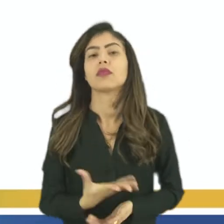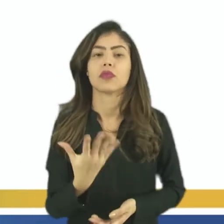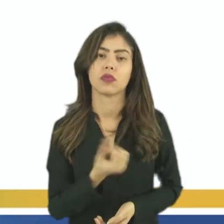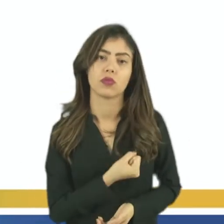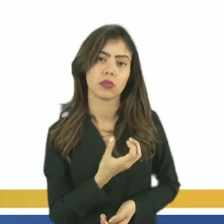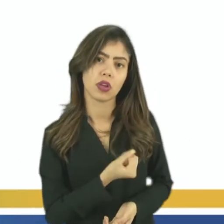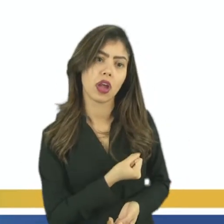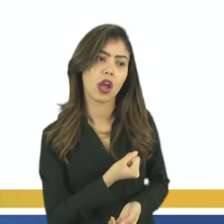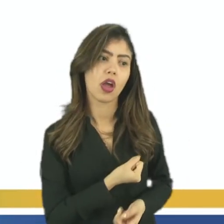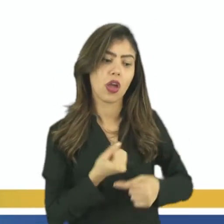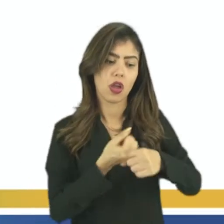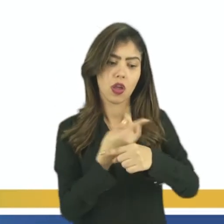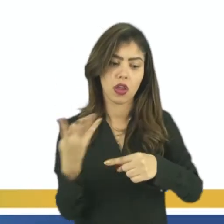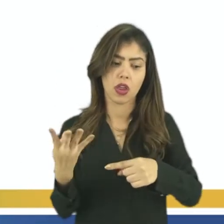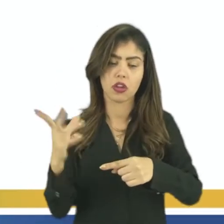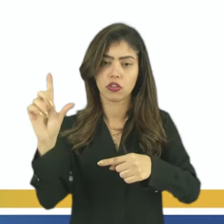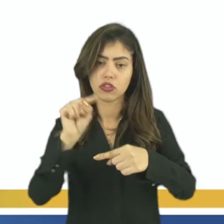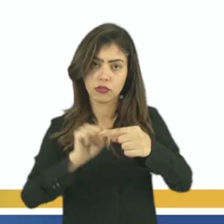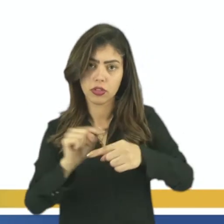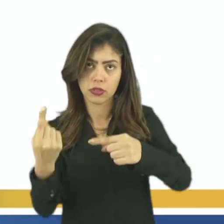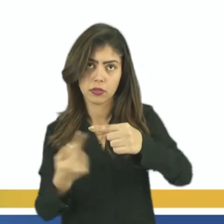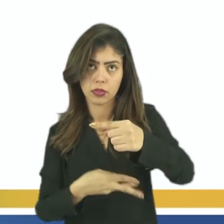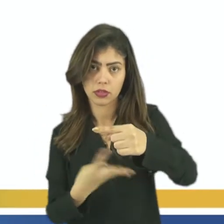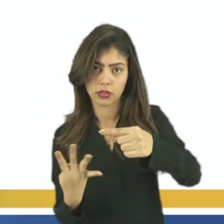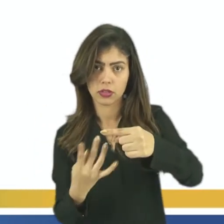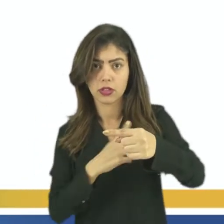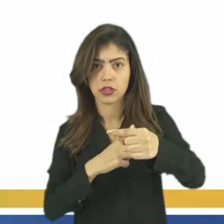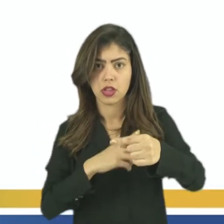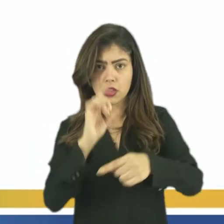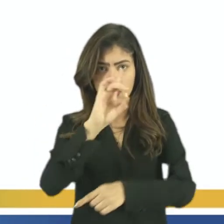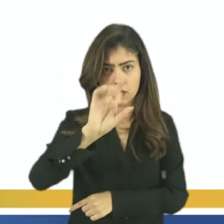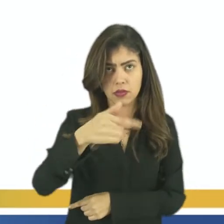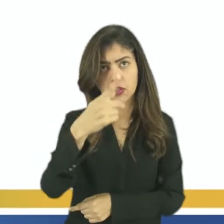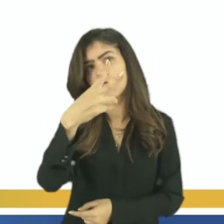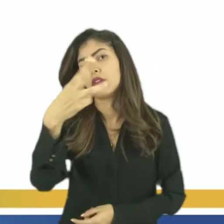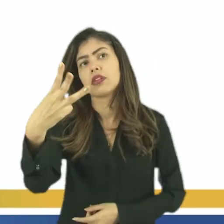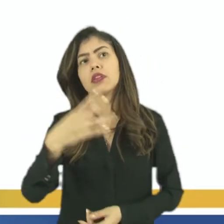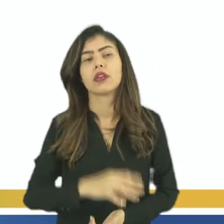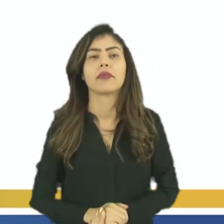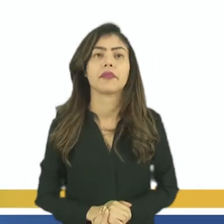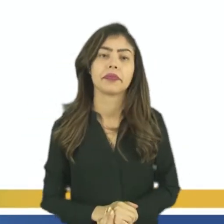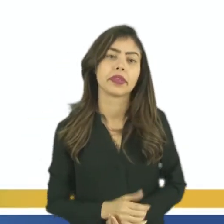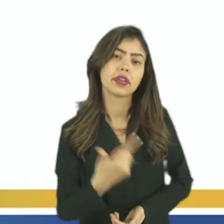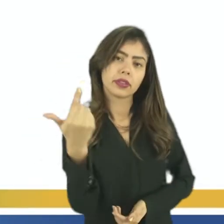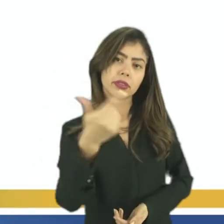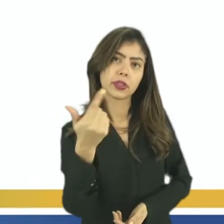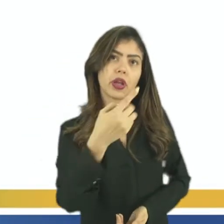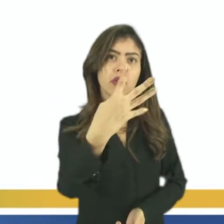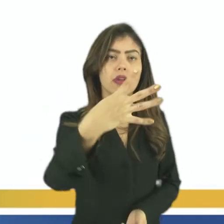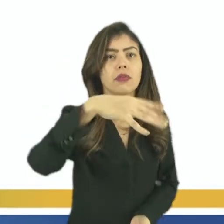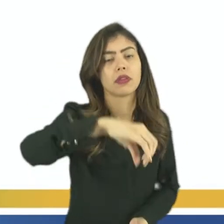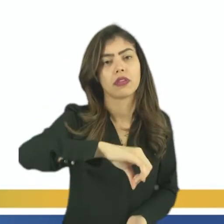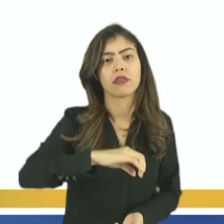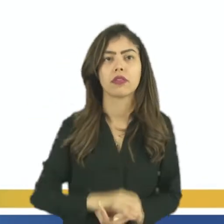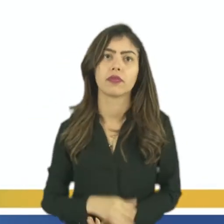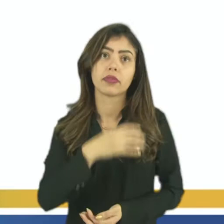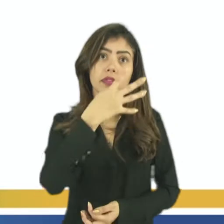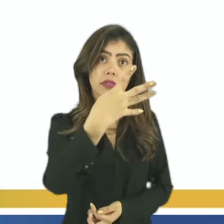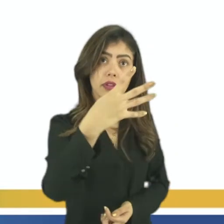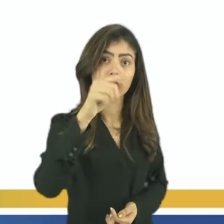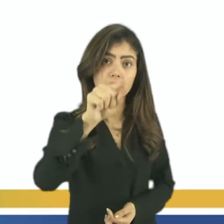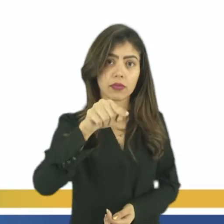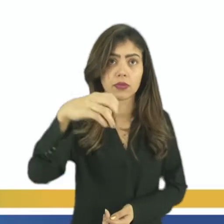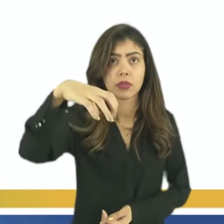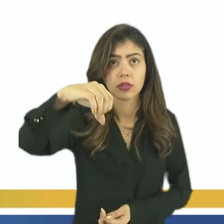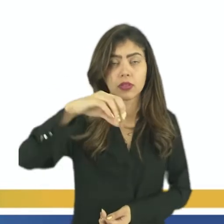não é dividido pelo denominador três para dez 0,3 e a segunda quatro para nove quatro